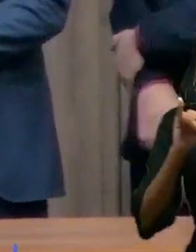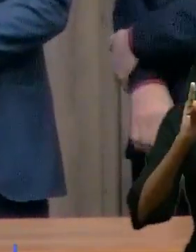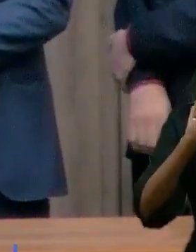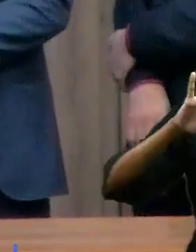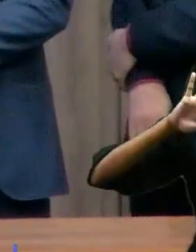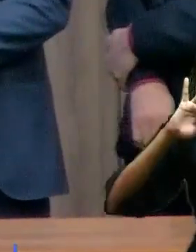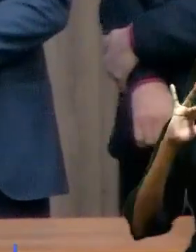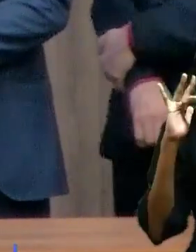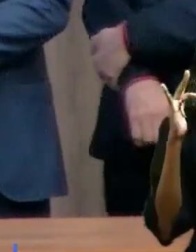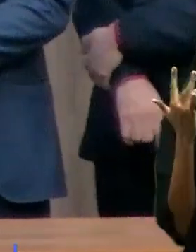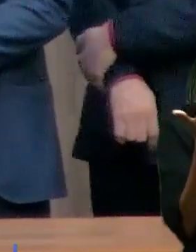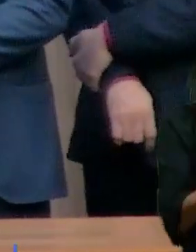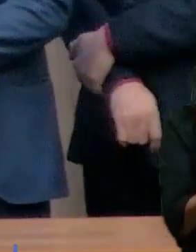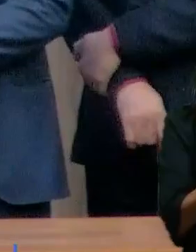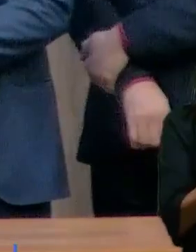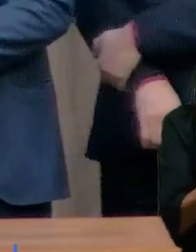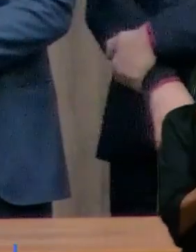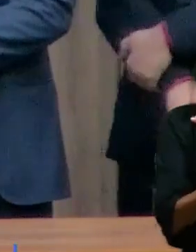comunicações